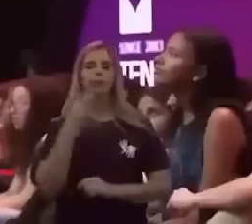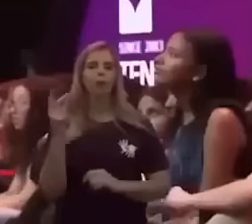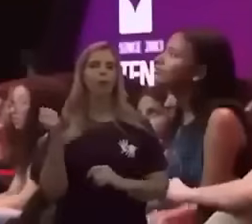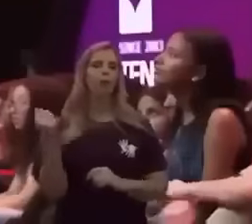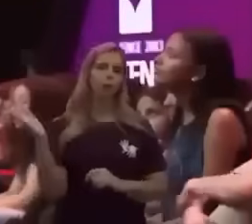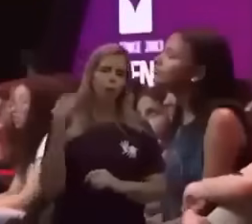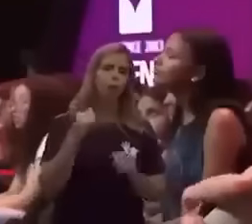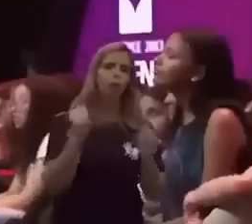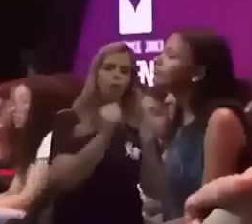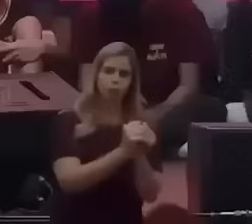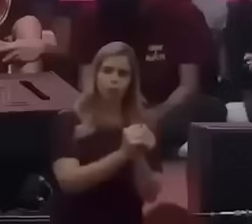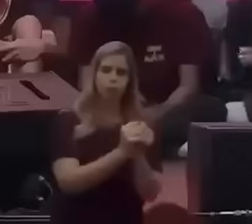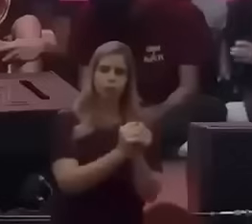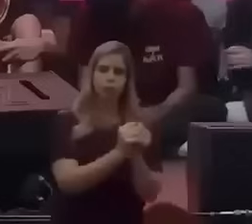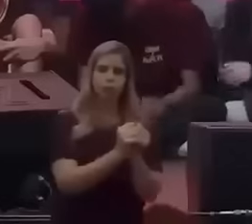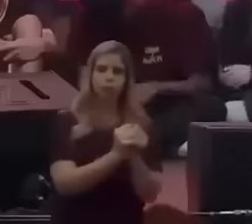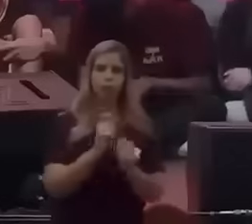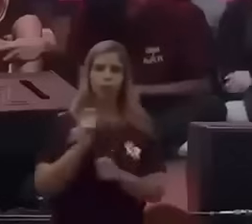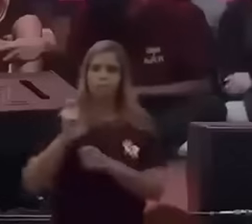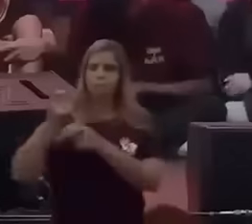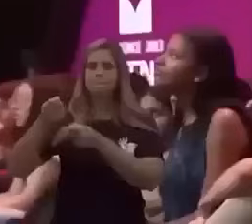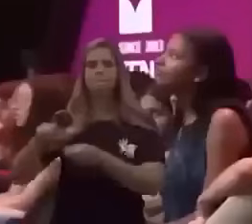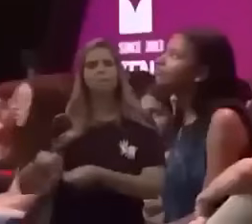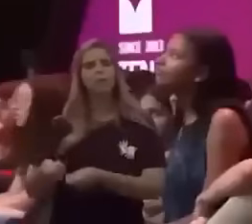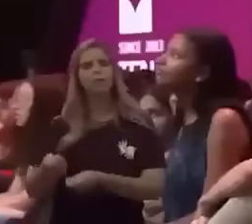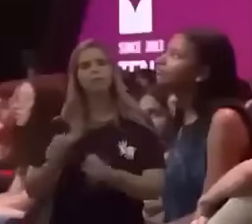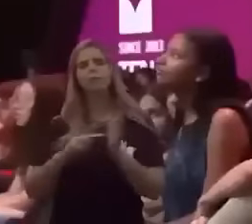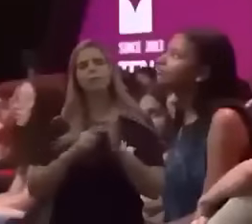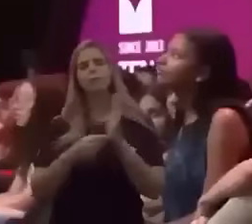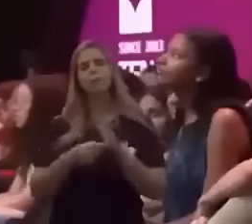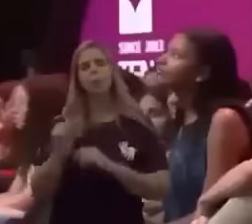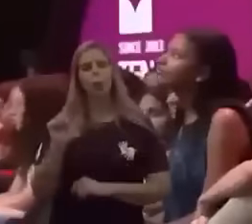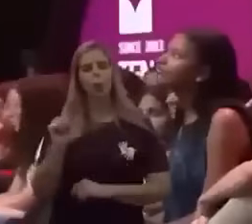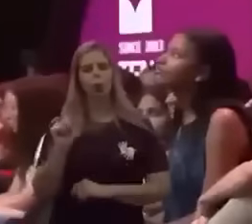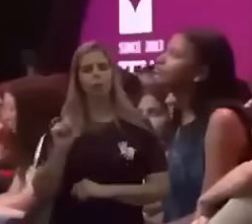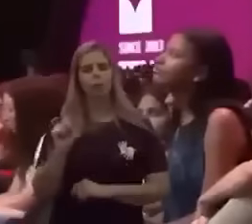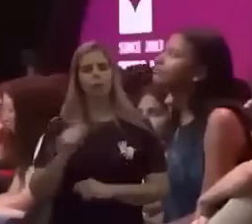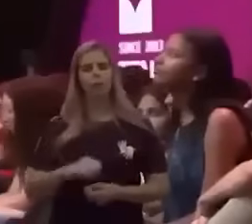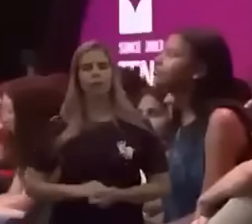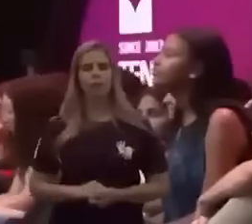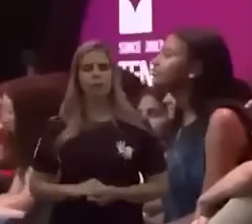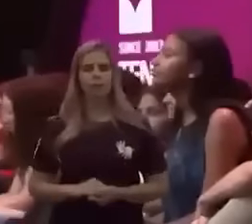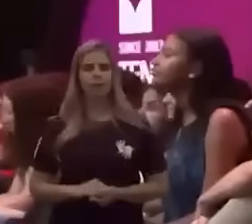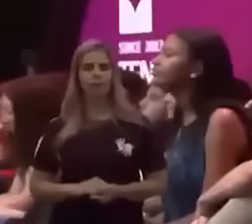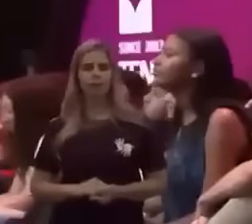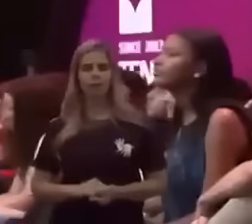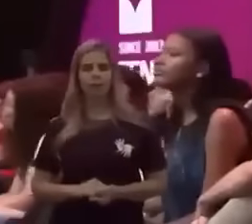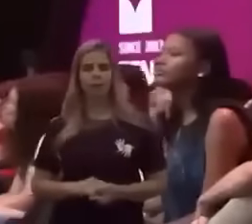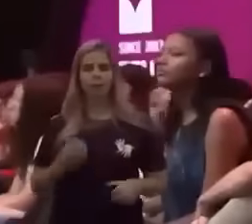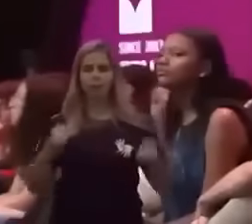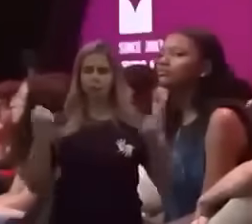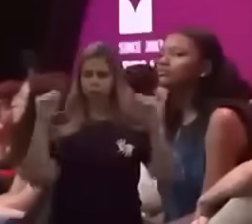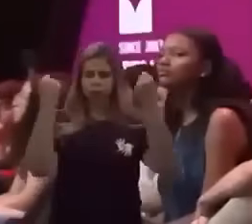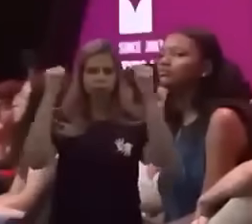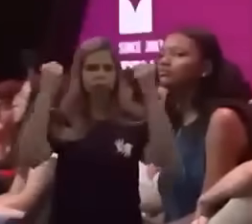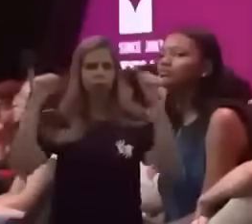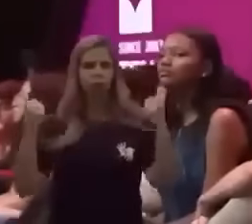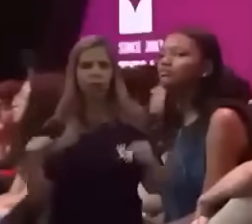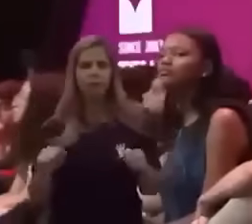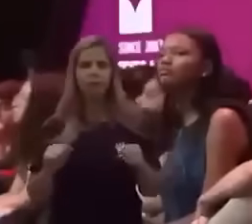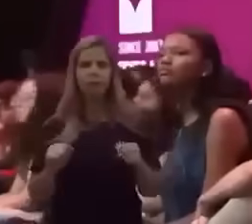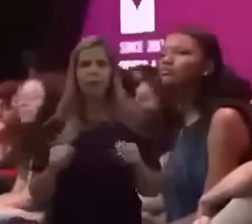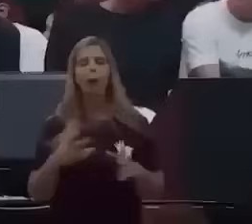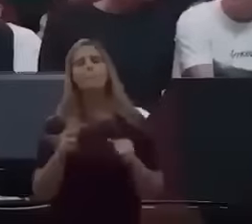estressado? Preciso de um troco? Não. Quando o Pedro diz eu vou pescar, está dizendo o seguinte: fim de linha para mim,